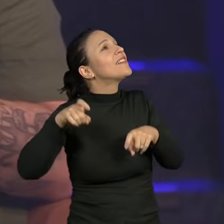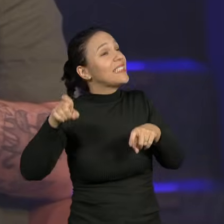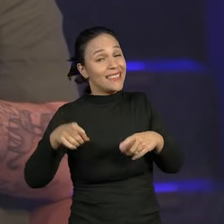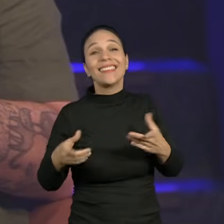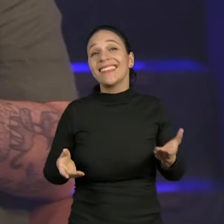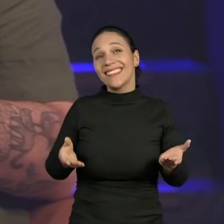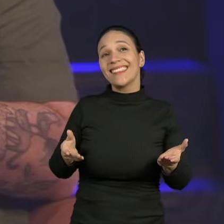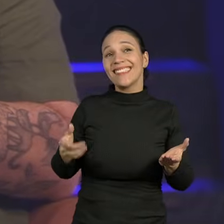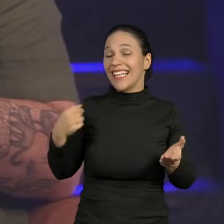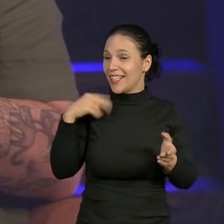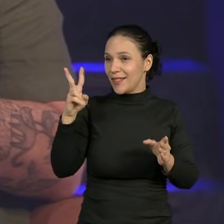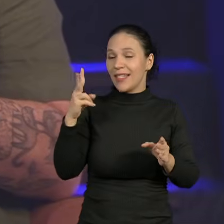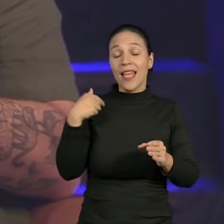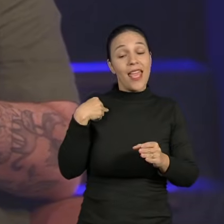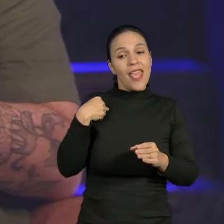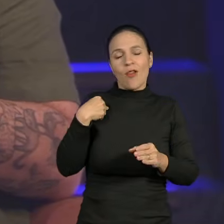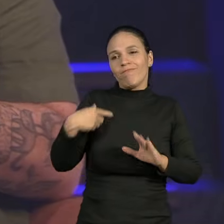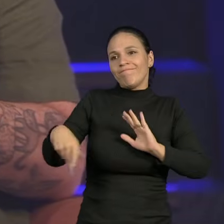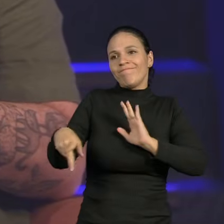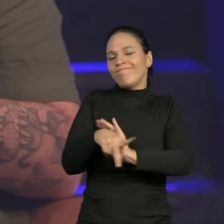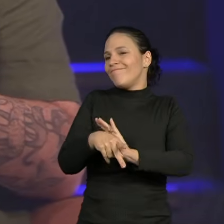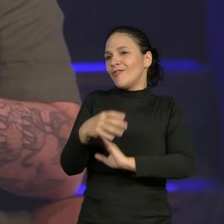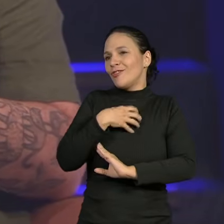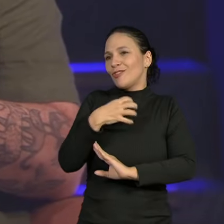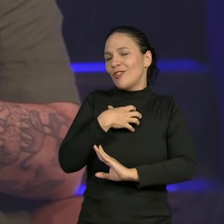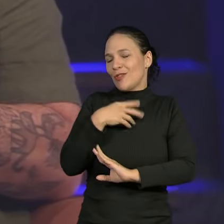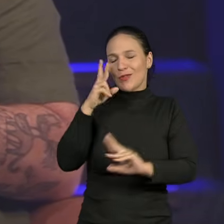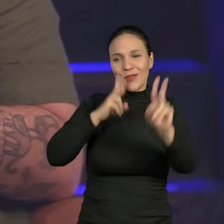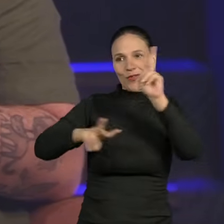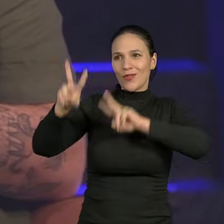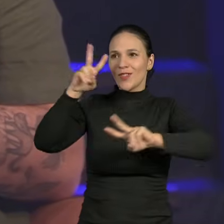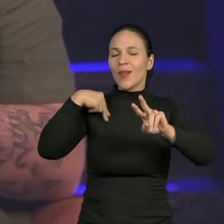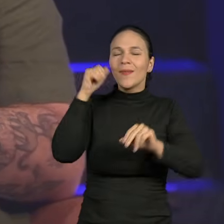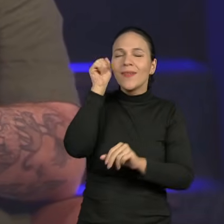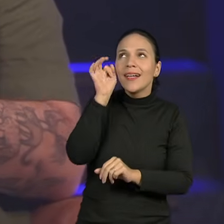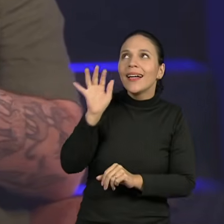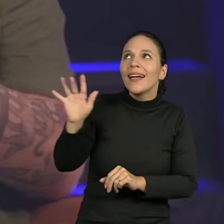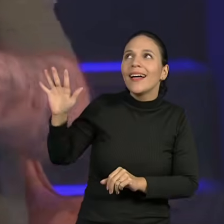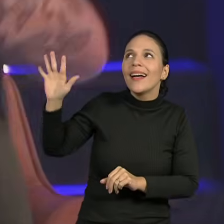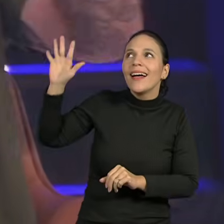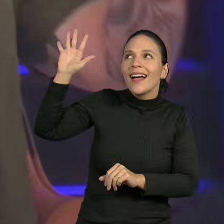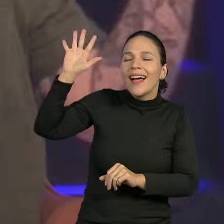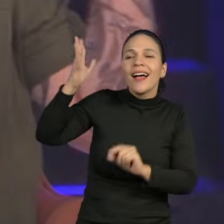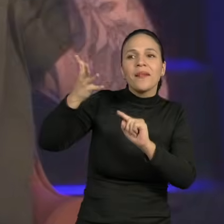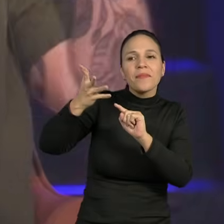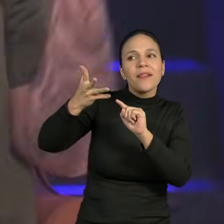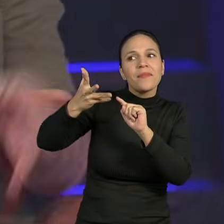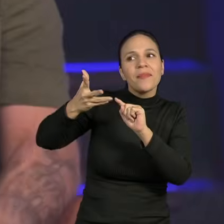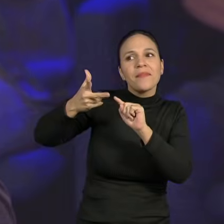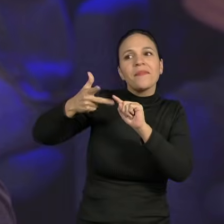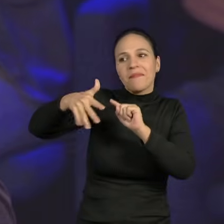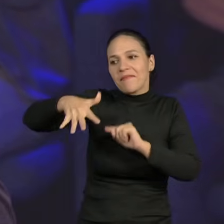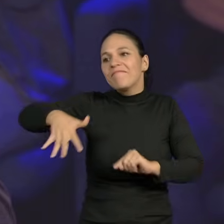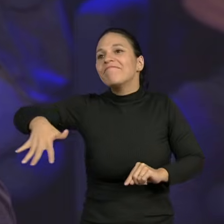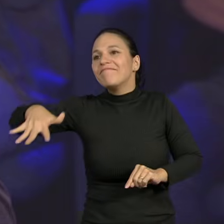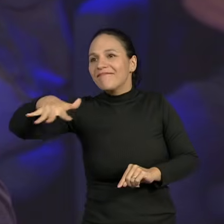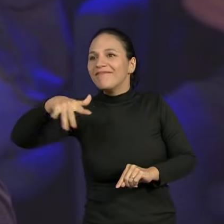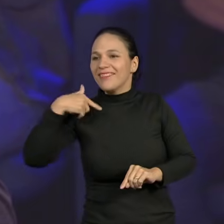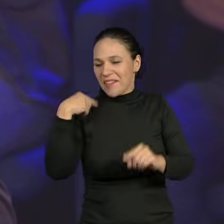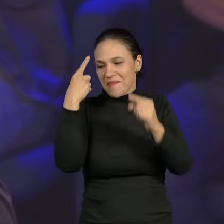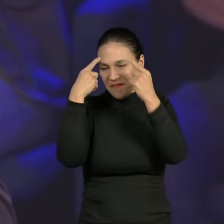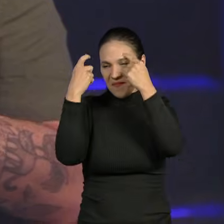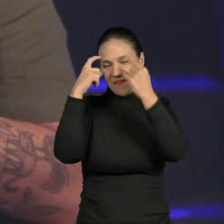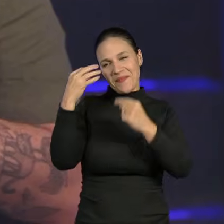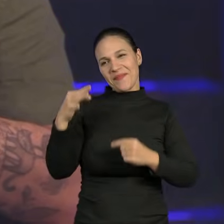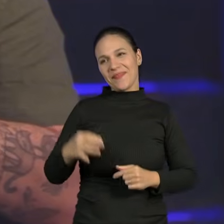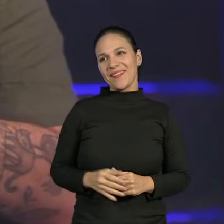Tudo que eu vou criar, assim, eu sou muito visual, gosto muito dessa coisa. Então, a Fazendinha estava ali presente ao meu redor quando eu estava criando ela,